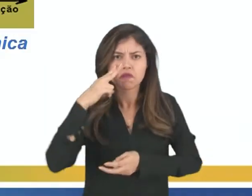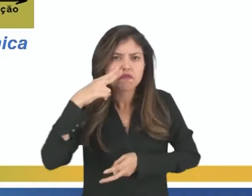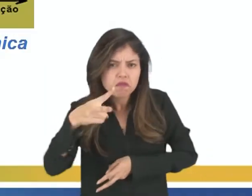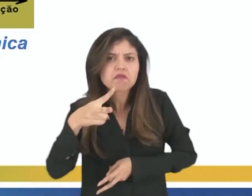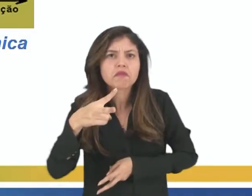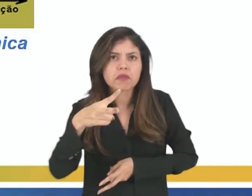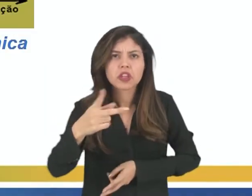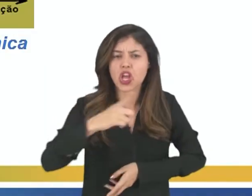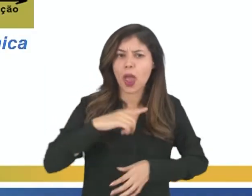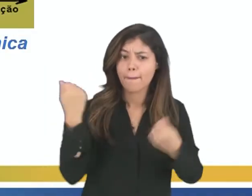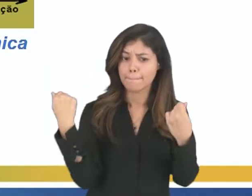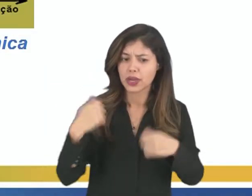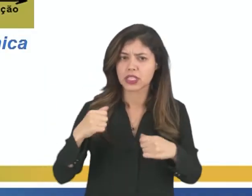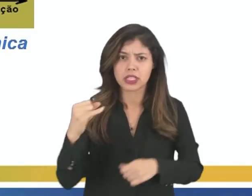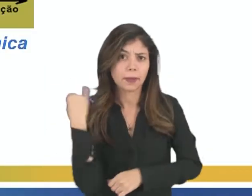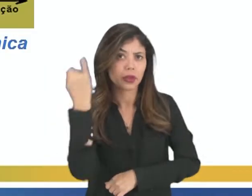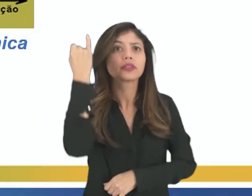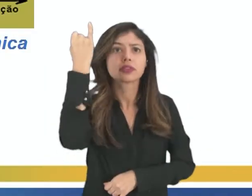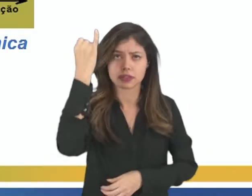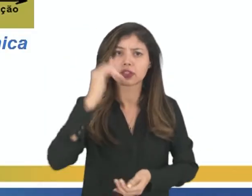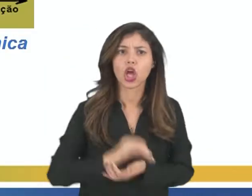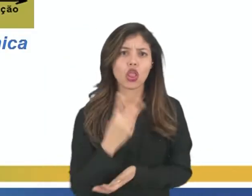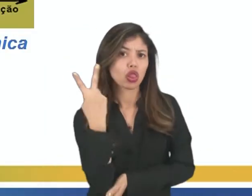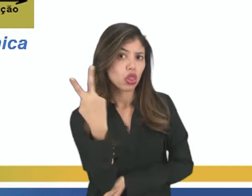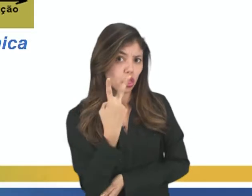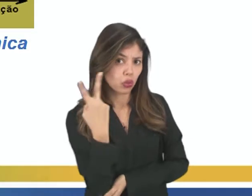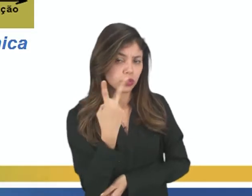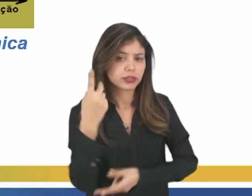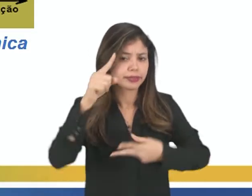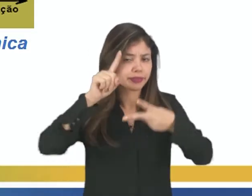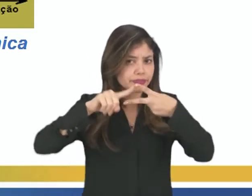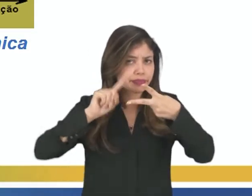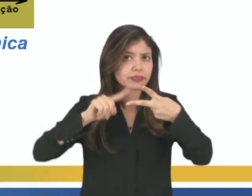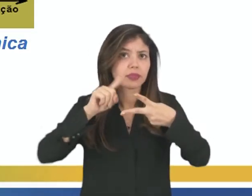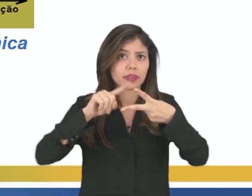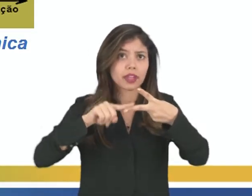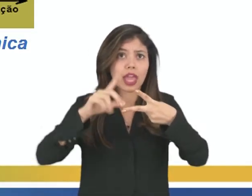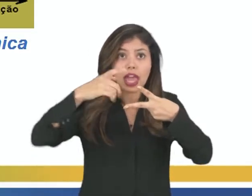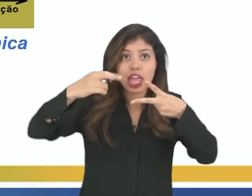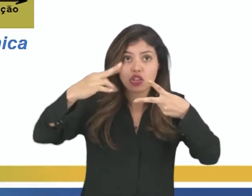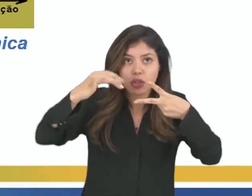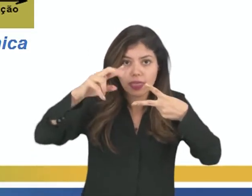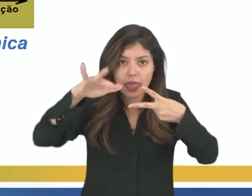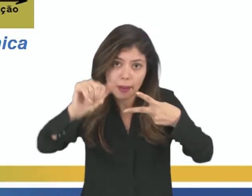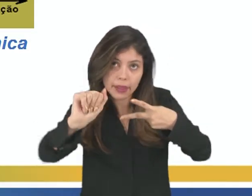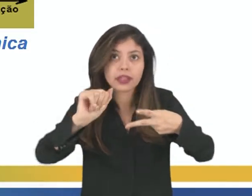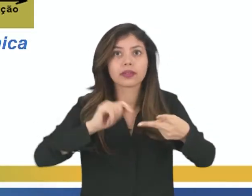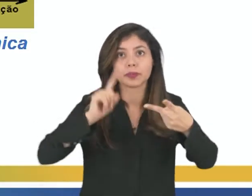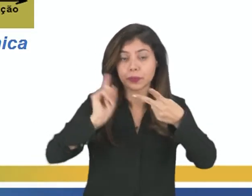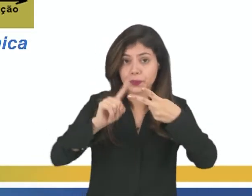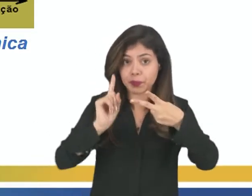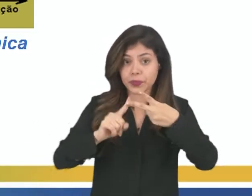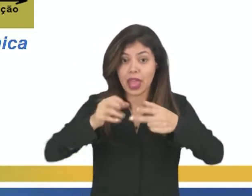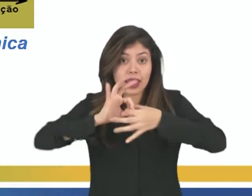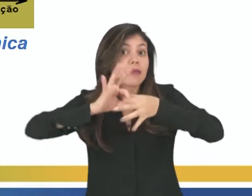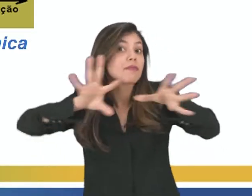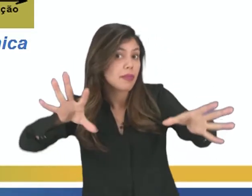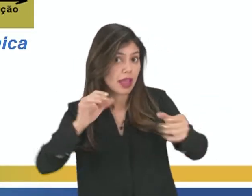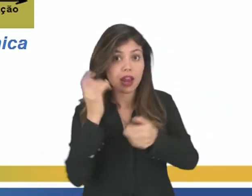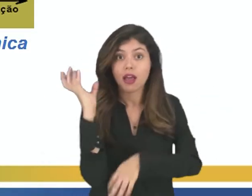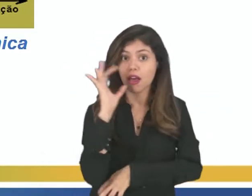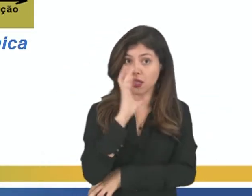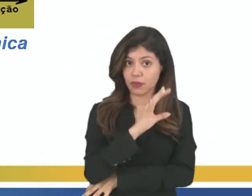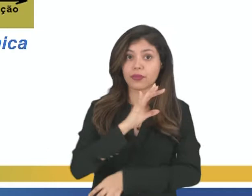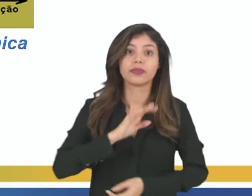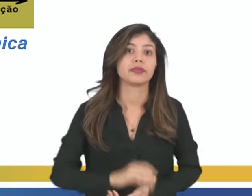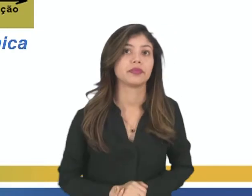termoquímica ela depende exclusivamente de dois tipos de reações. Aquela reação que é exotérmica, que ela libera calor, e